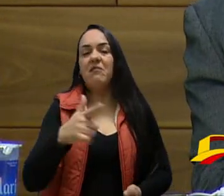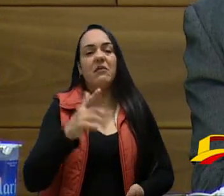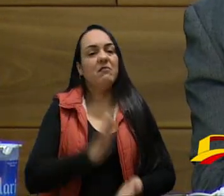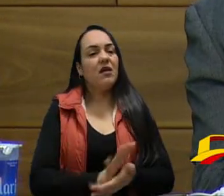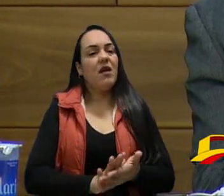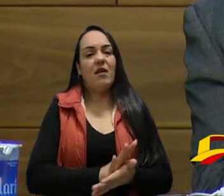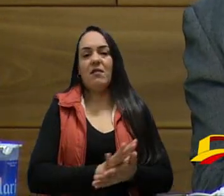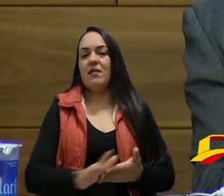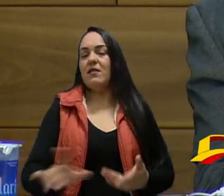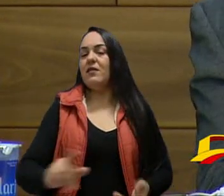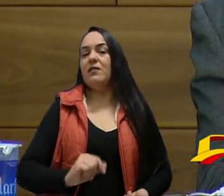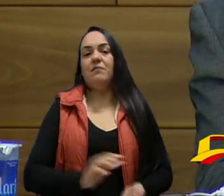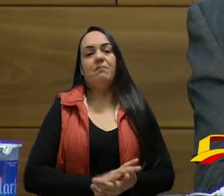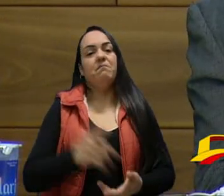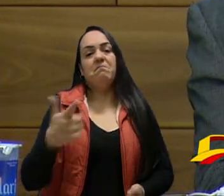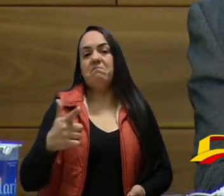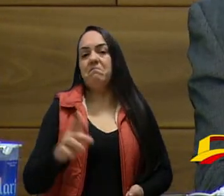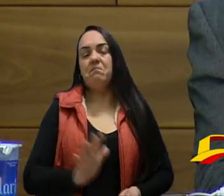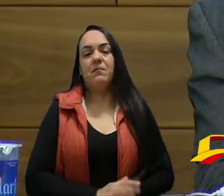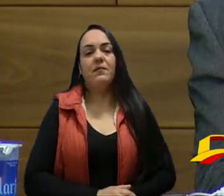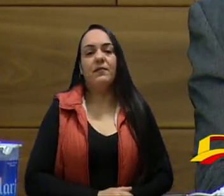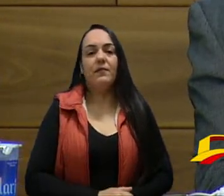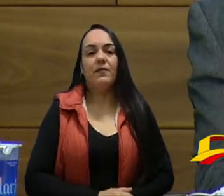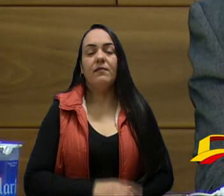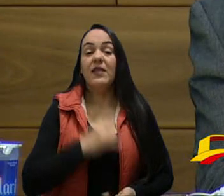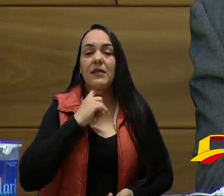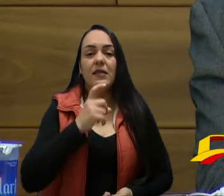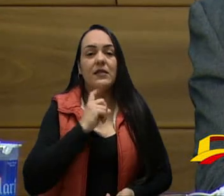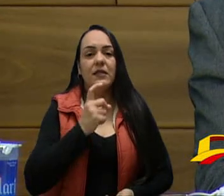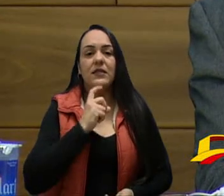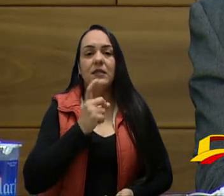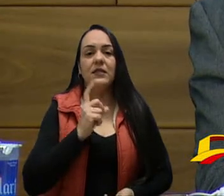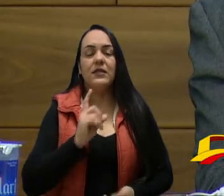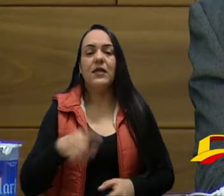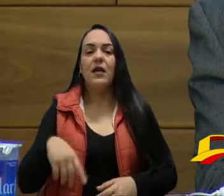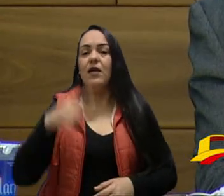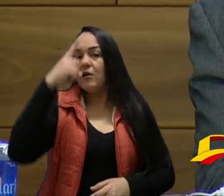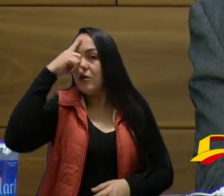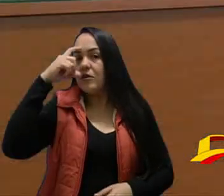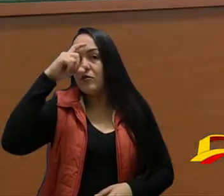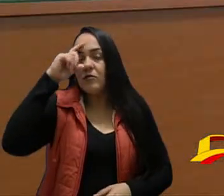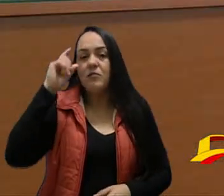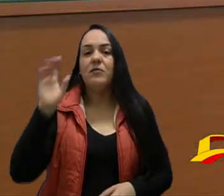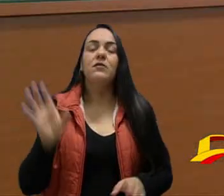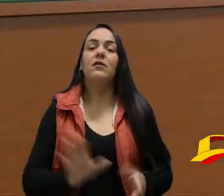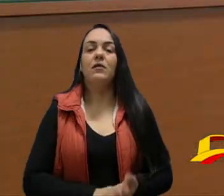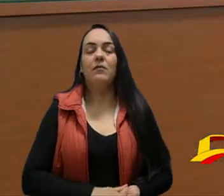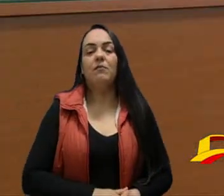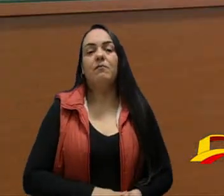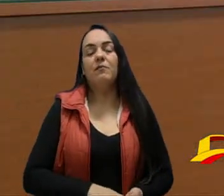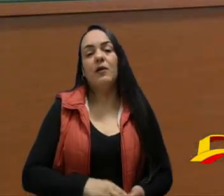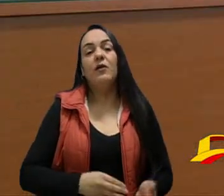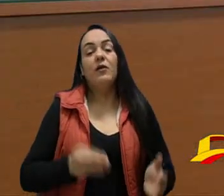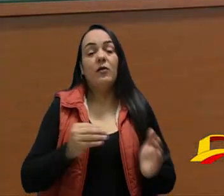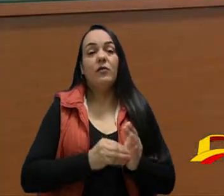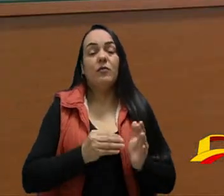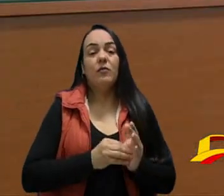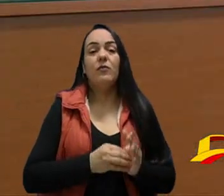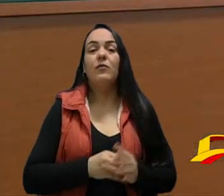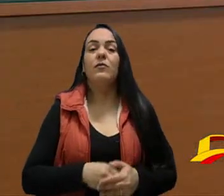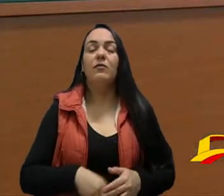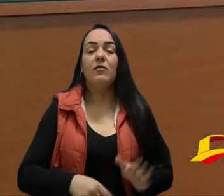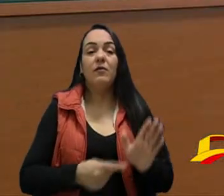olha aqui me fala não tem não tem vereadora também só posso só complementar com relação ao na última edital